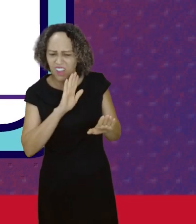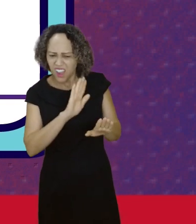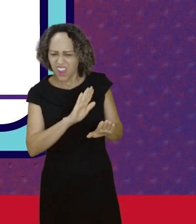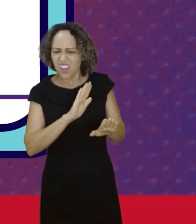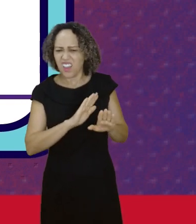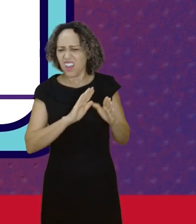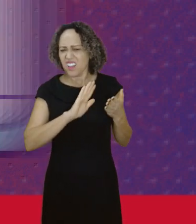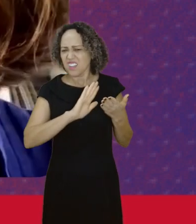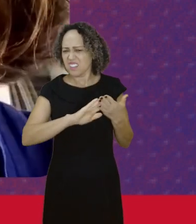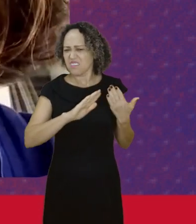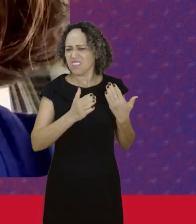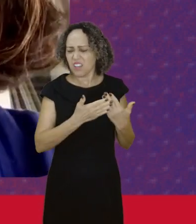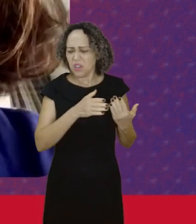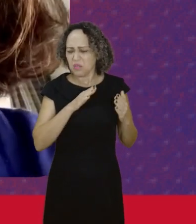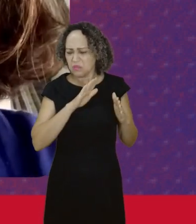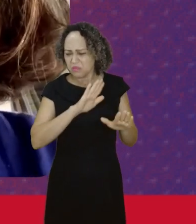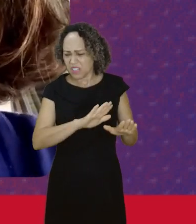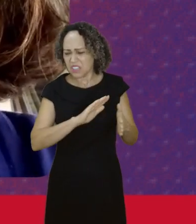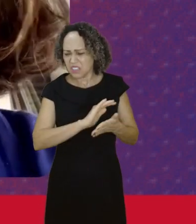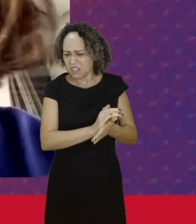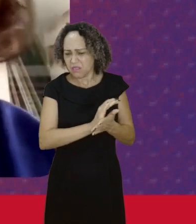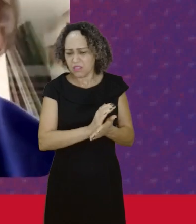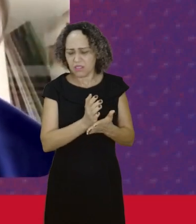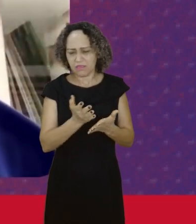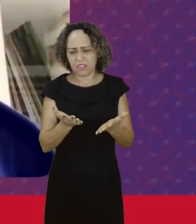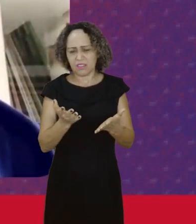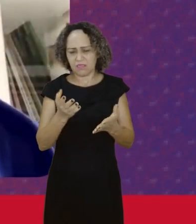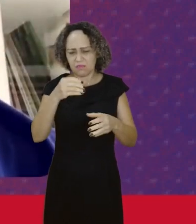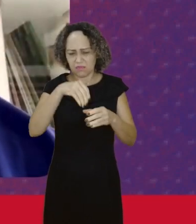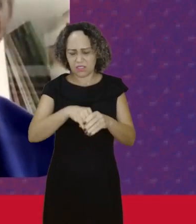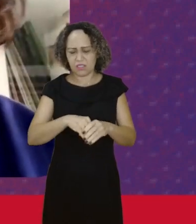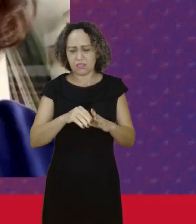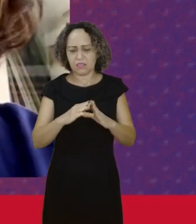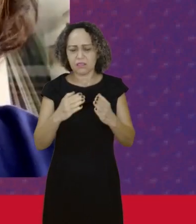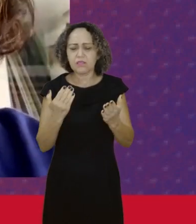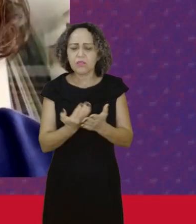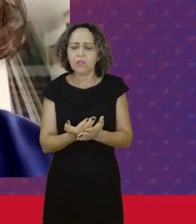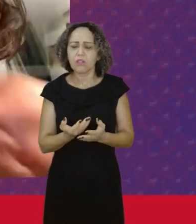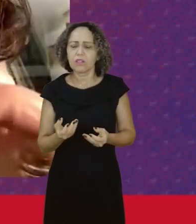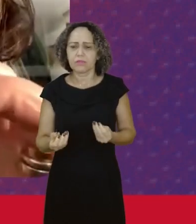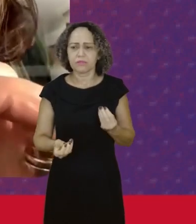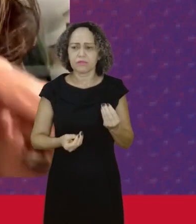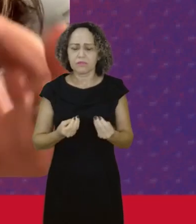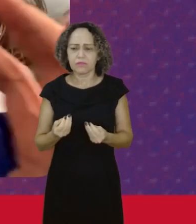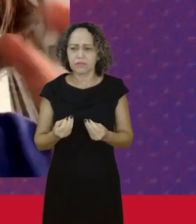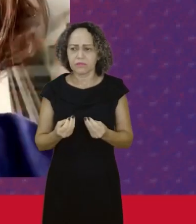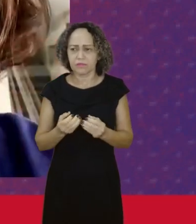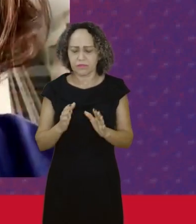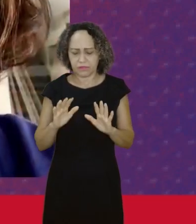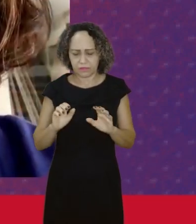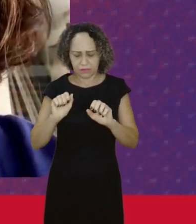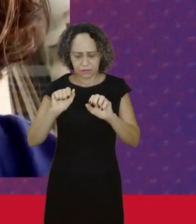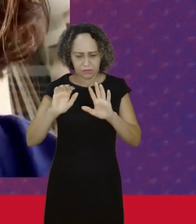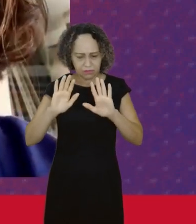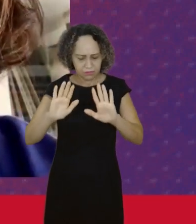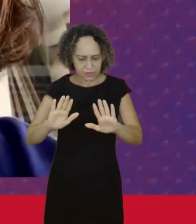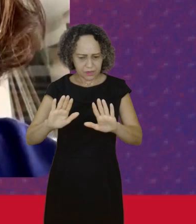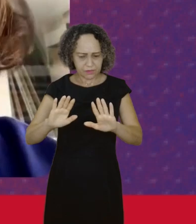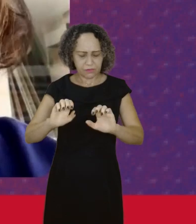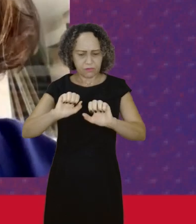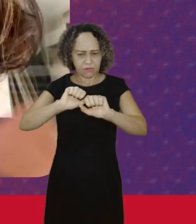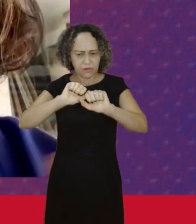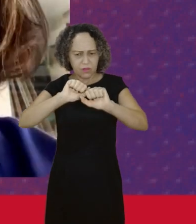escolas. É importante fazer referência a isso aqui, porque a lei, só deixa eu fazer um esclarecimento para